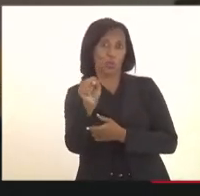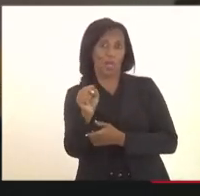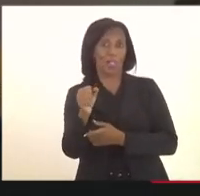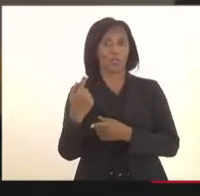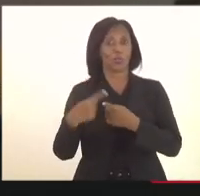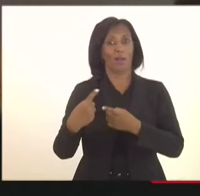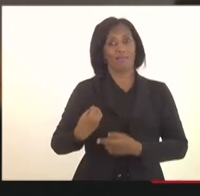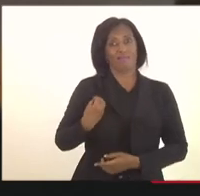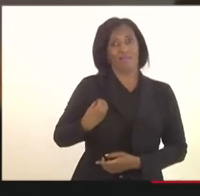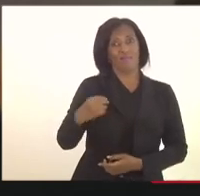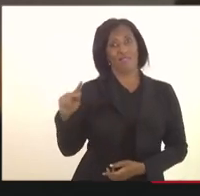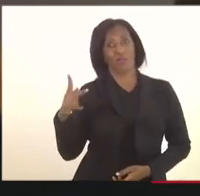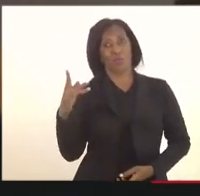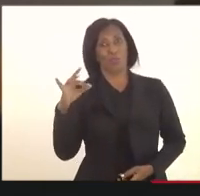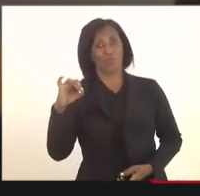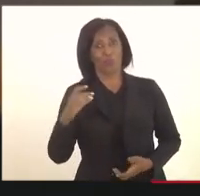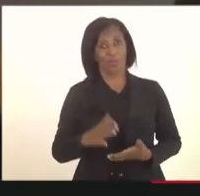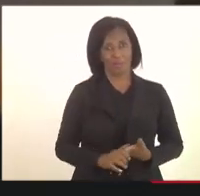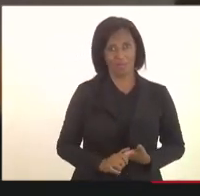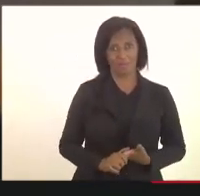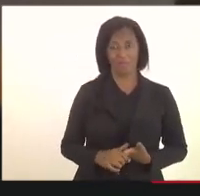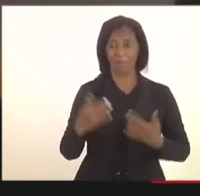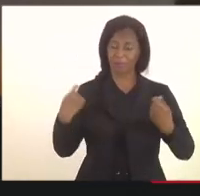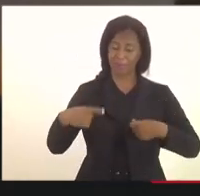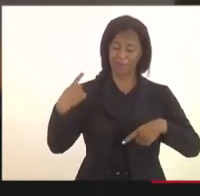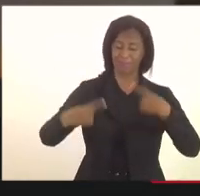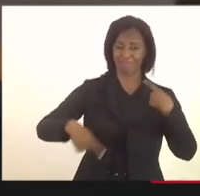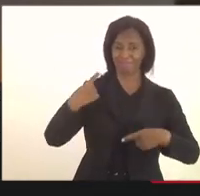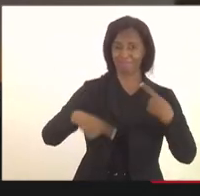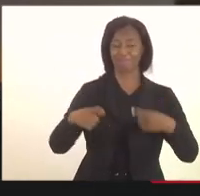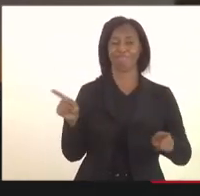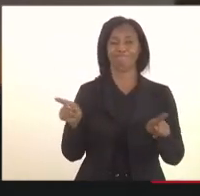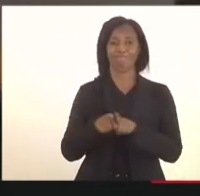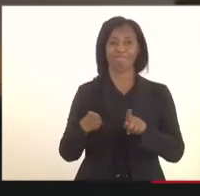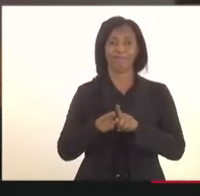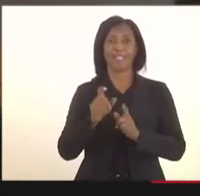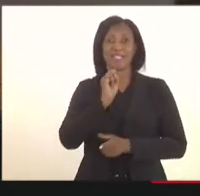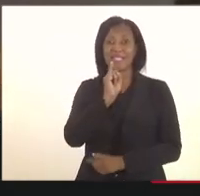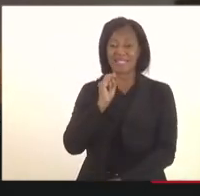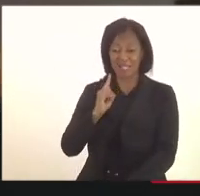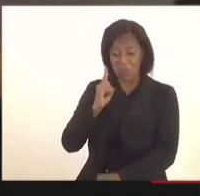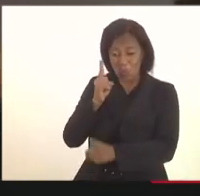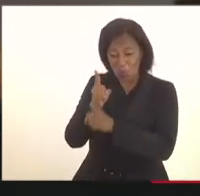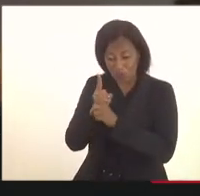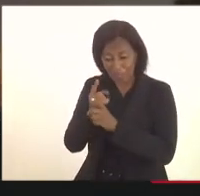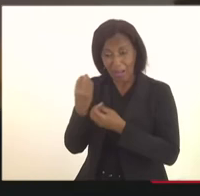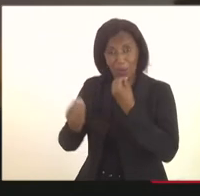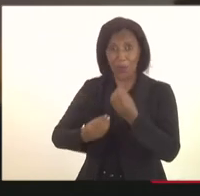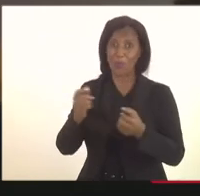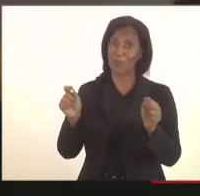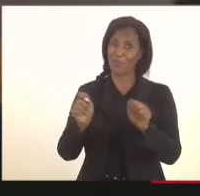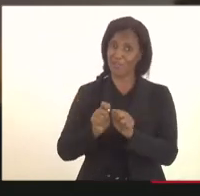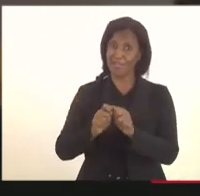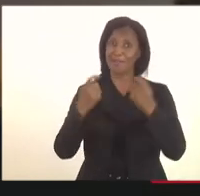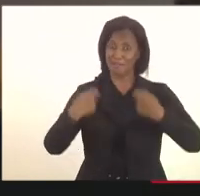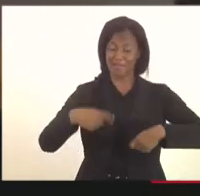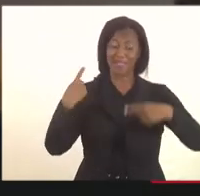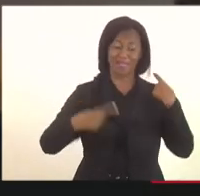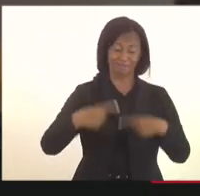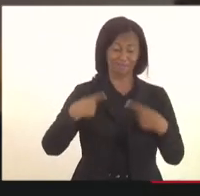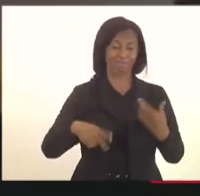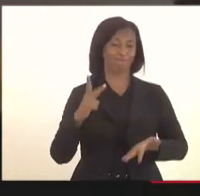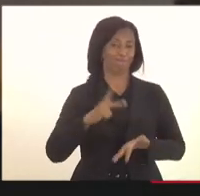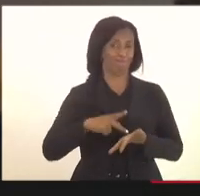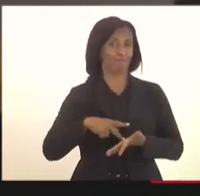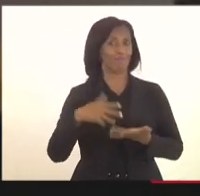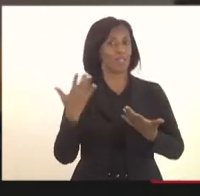do hélio. Então, isso é uma questão que precisa ser discutida mesmo, porque caso se encontre, como isso será feito? Essa é a minha posição, mas eu espero que a ANP